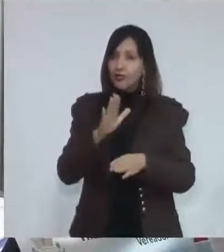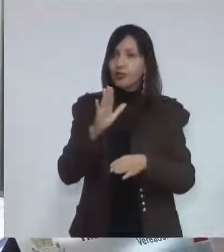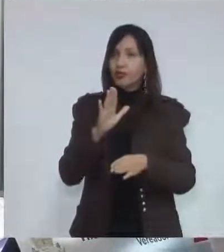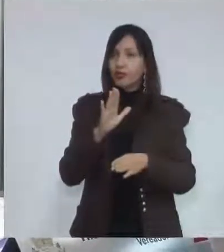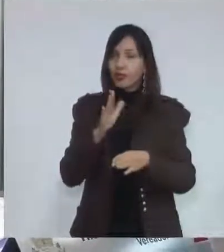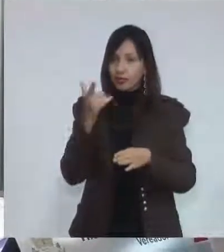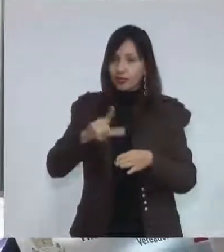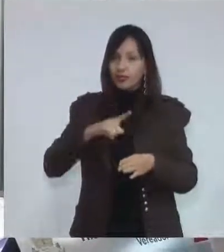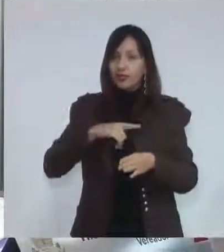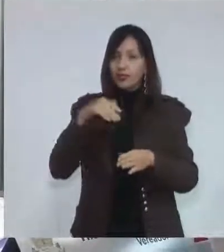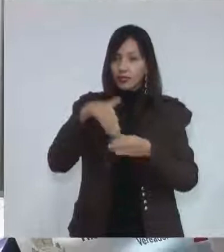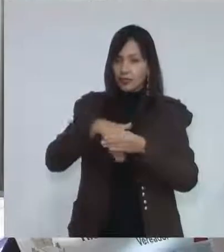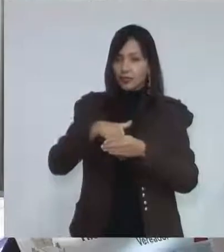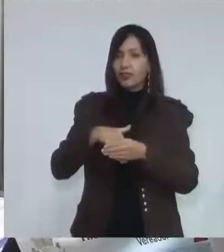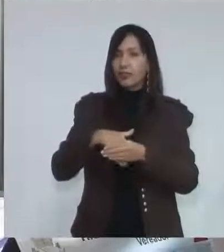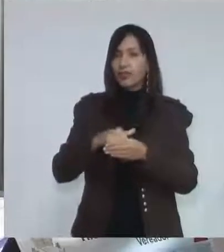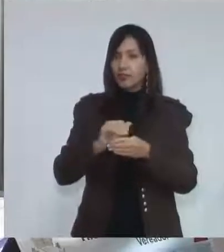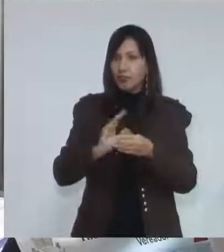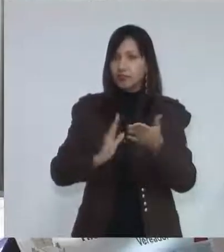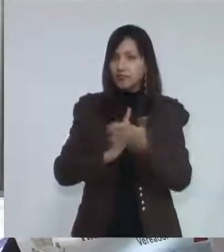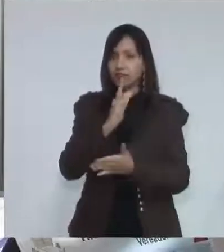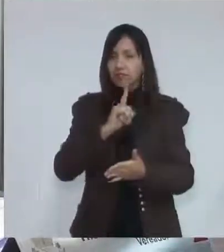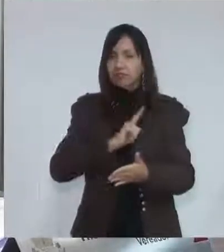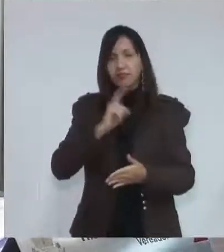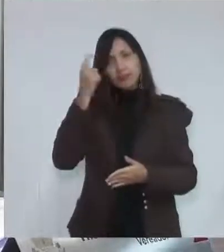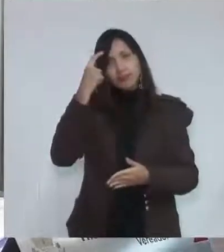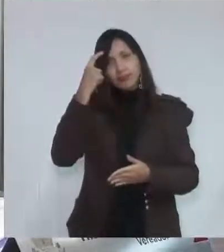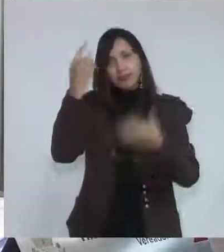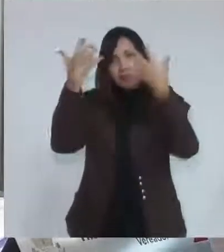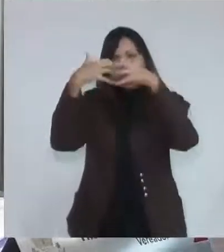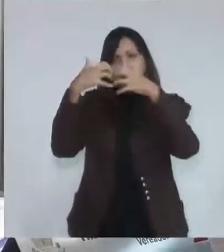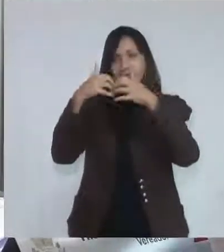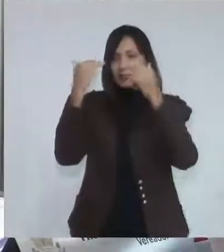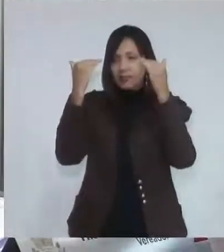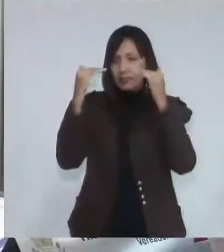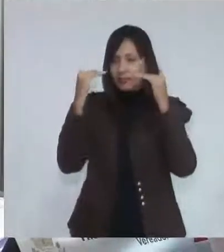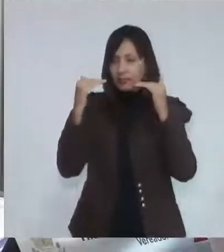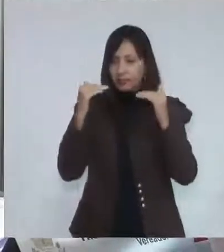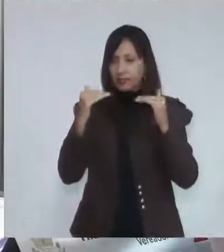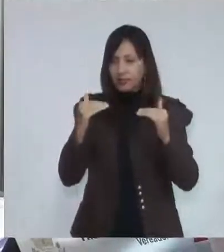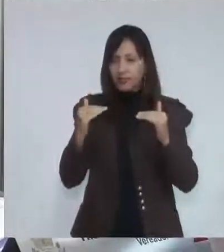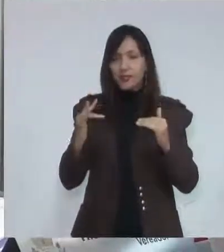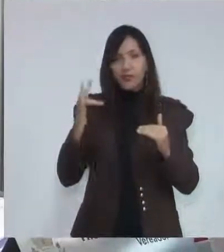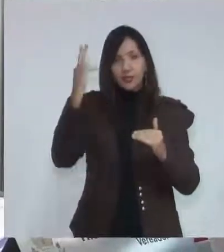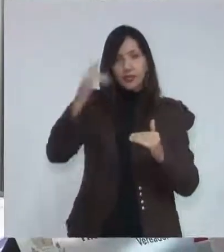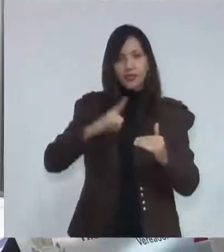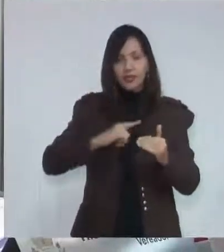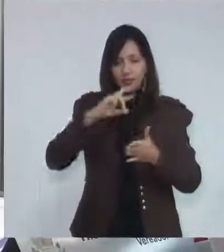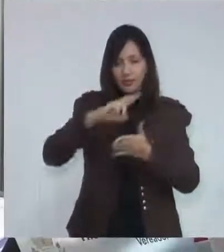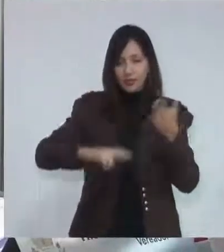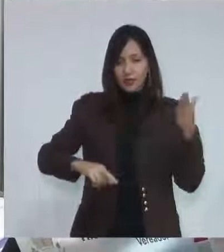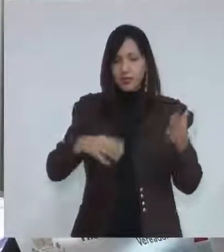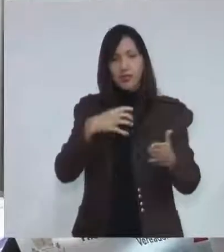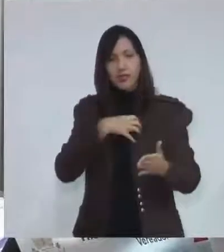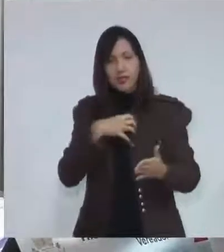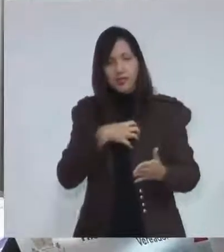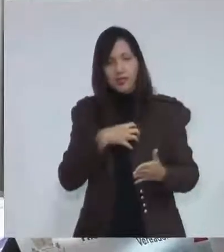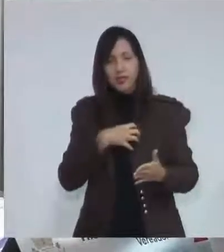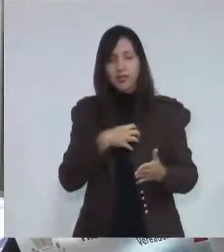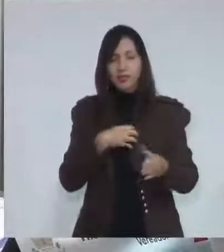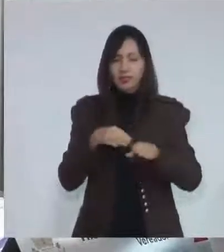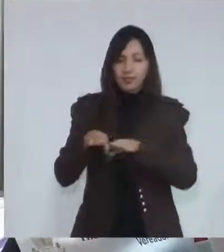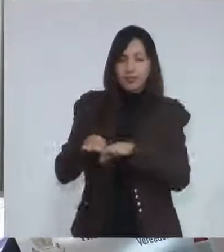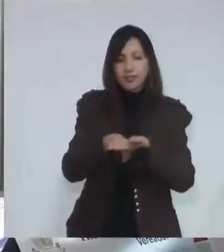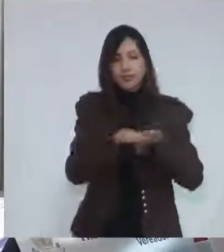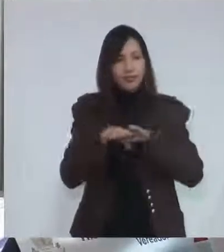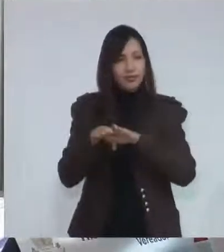uma menção aqui para que a gente possa pensar e detalhar e verificar os próximos requerimentos de forma